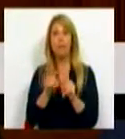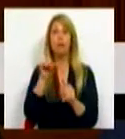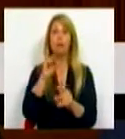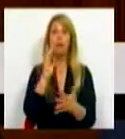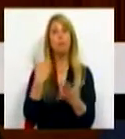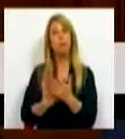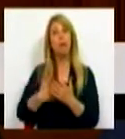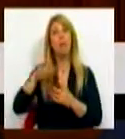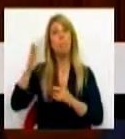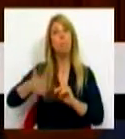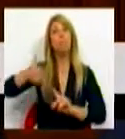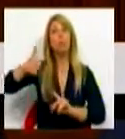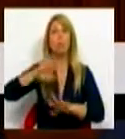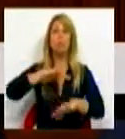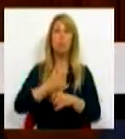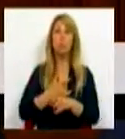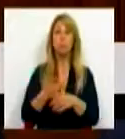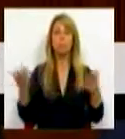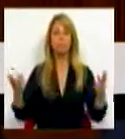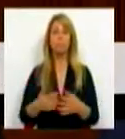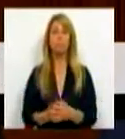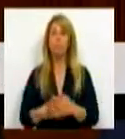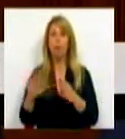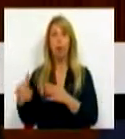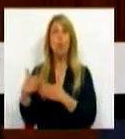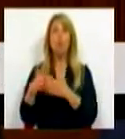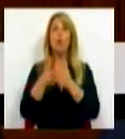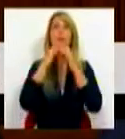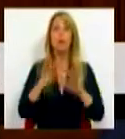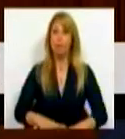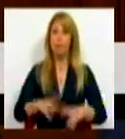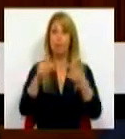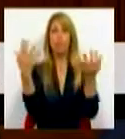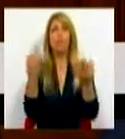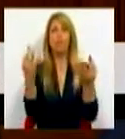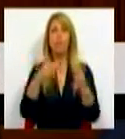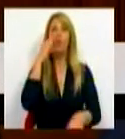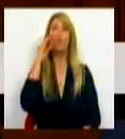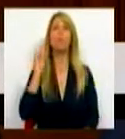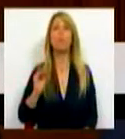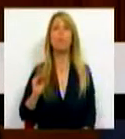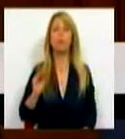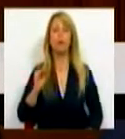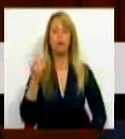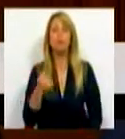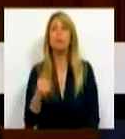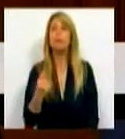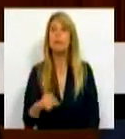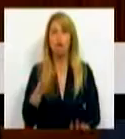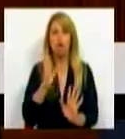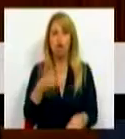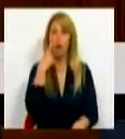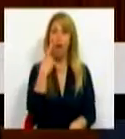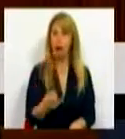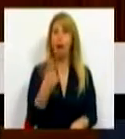de prioridades. Portanto, era um processo evolutivo que, de facto, o banco tinha identificado